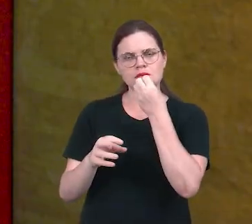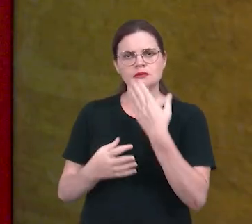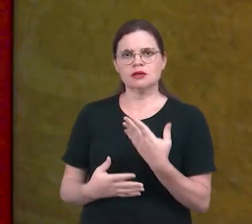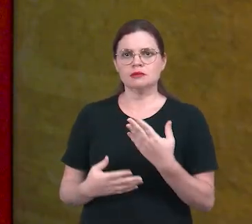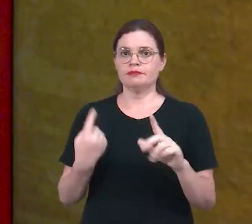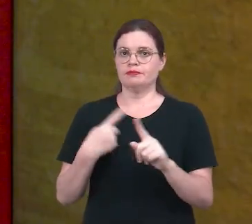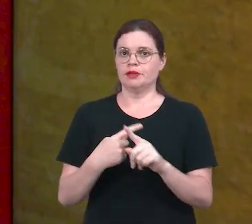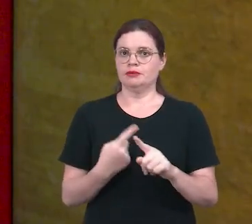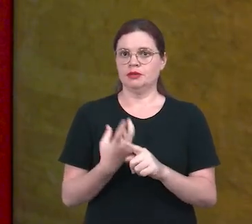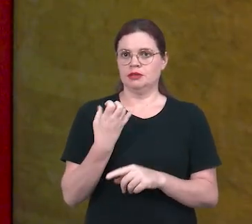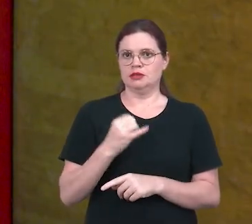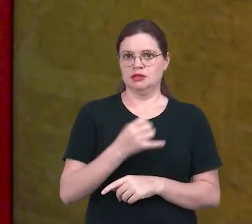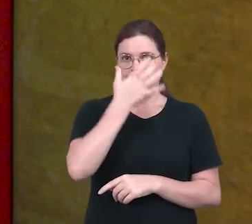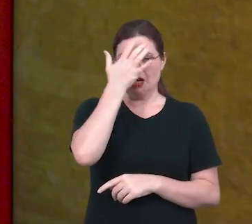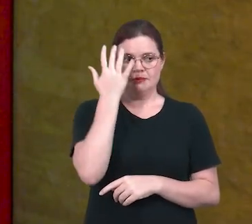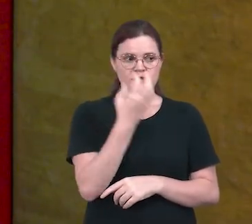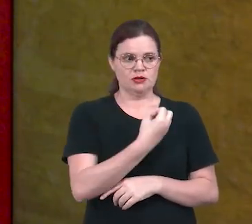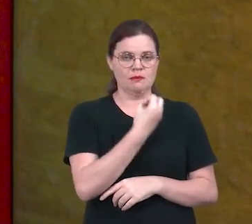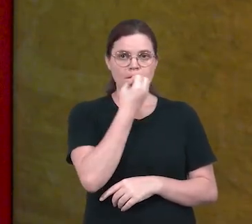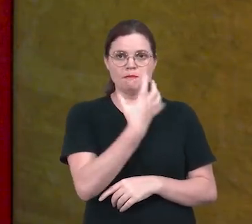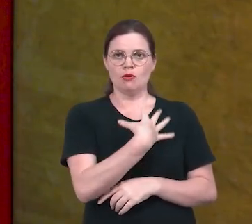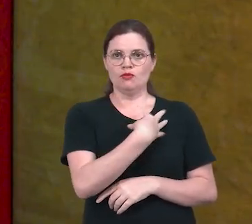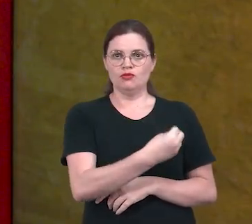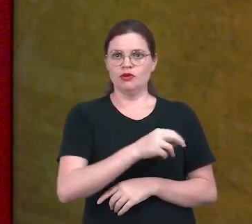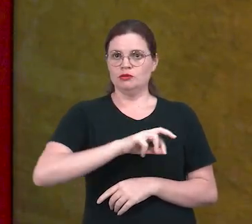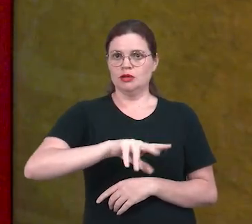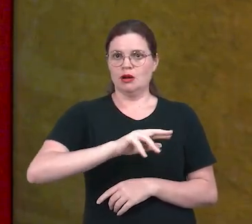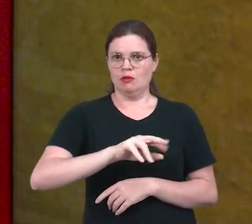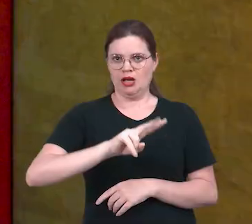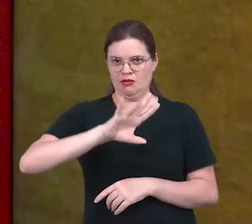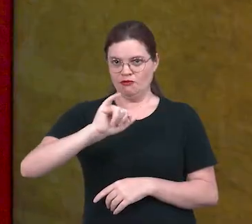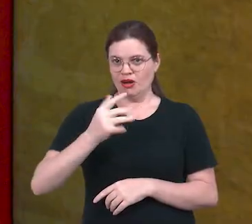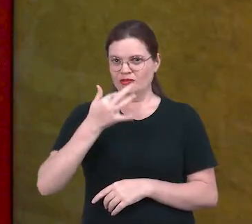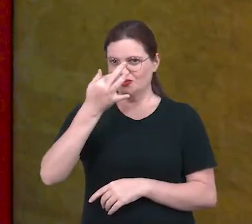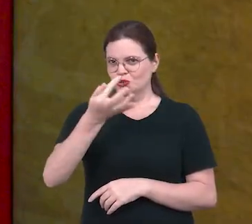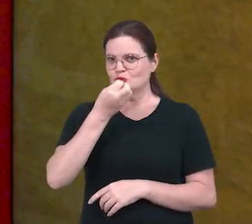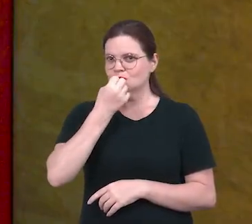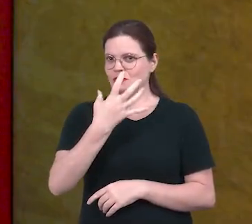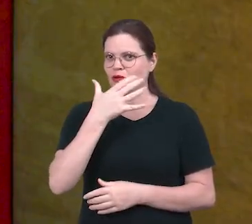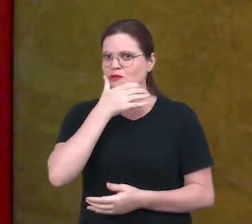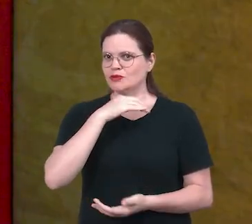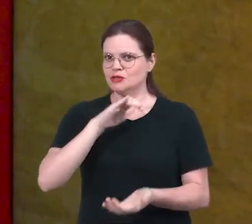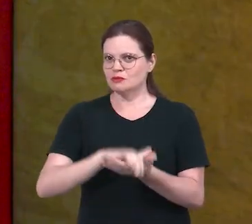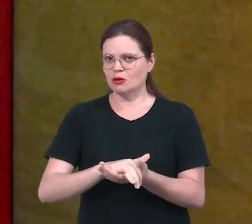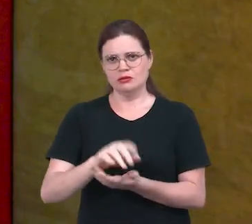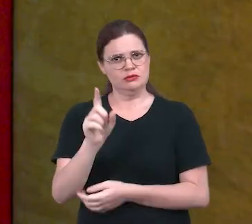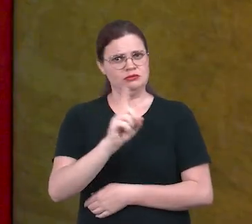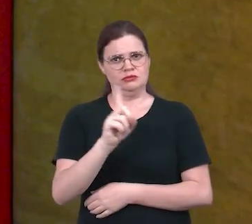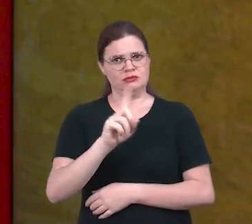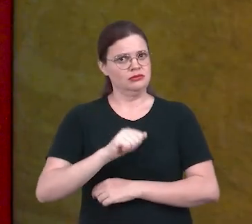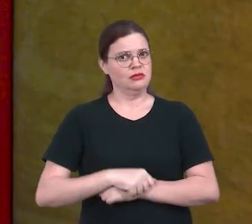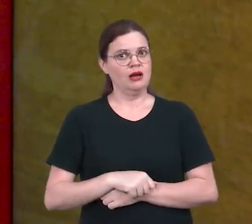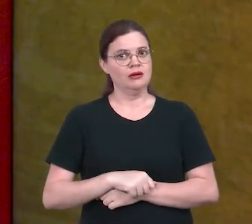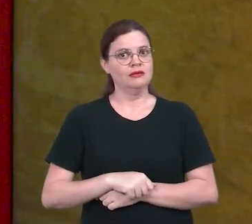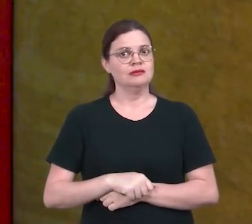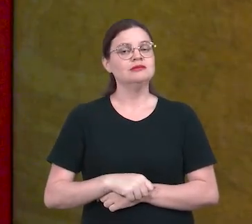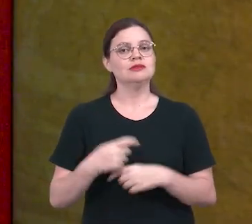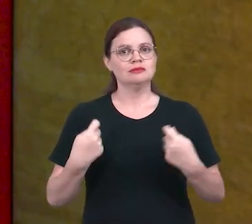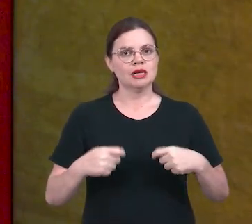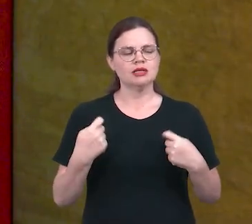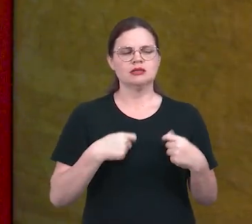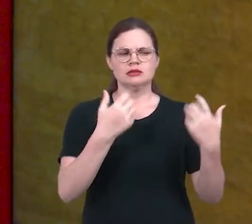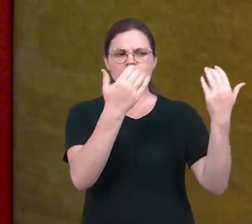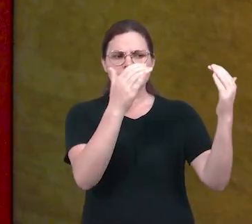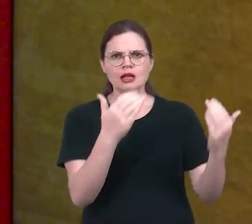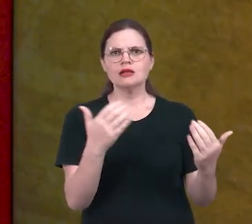se a pessoa não é um bom filho, provavelmente não vai ser um bom marido, né? Vai ter alguns problemas. Então, esse